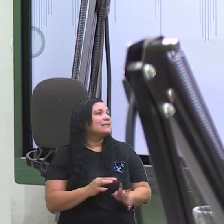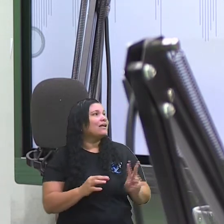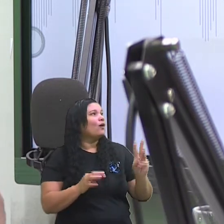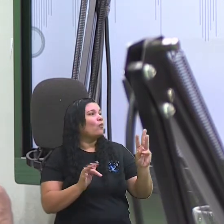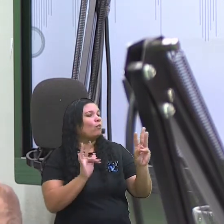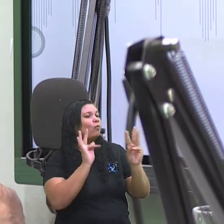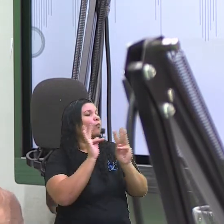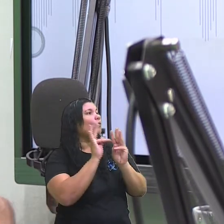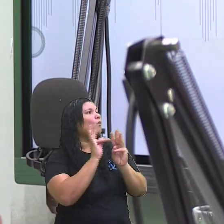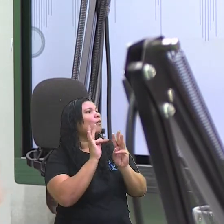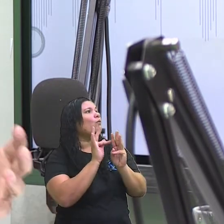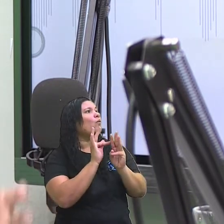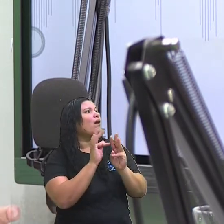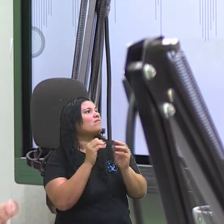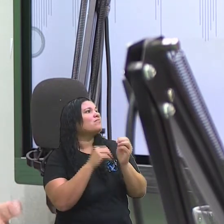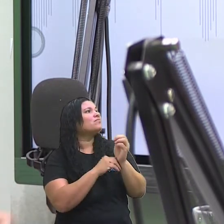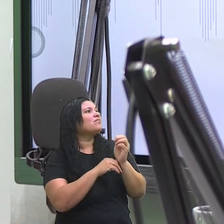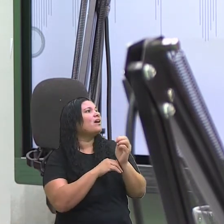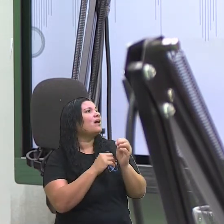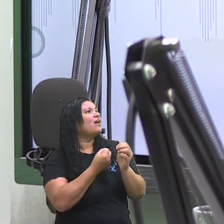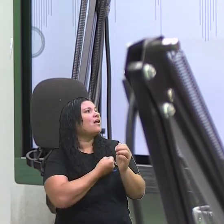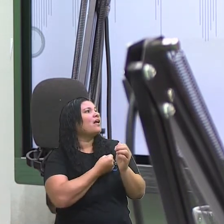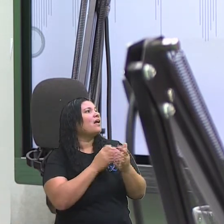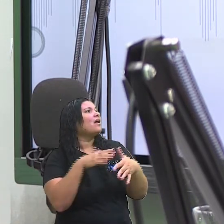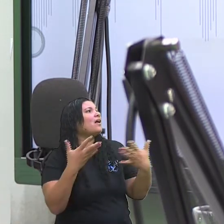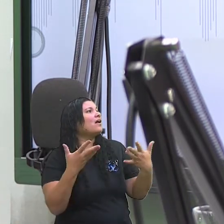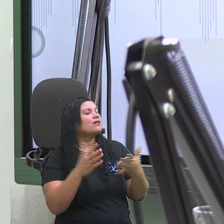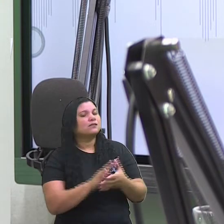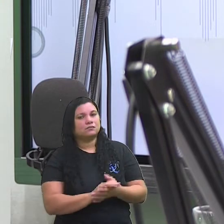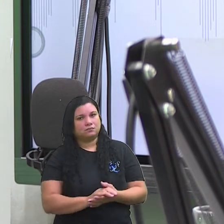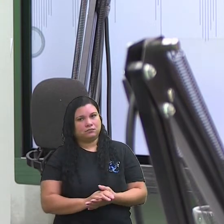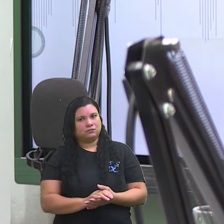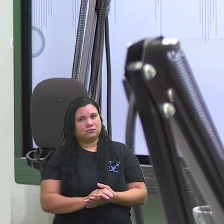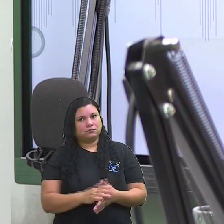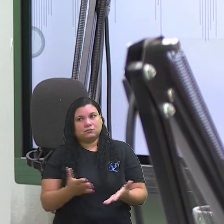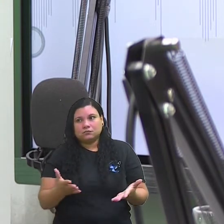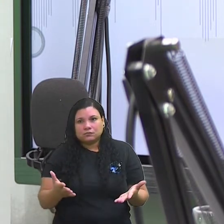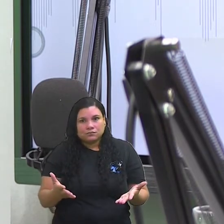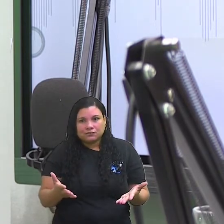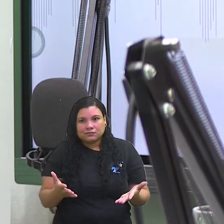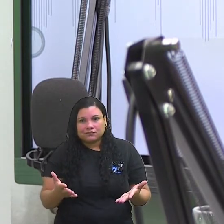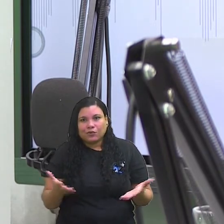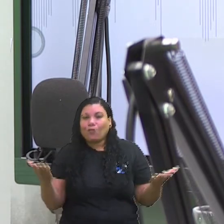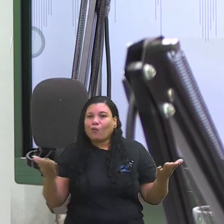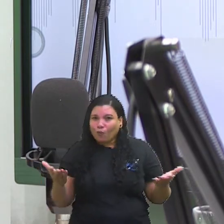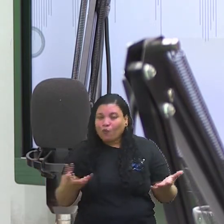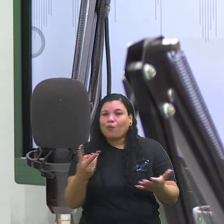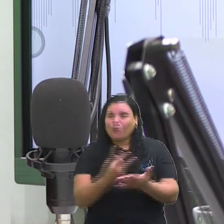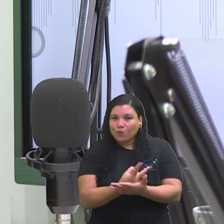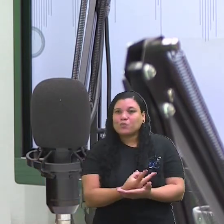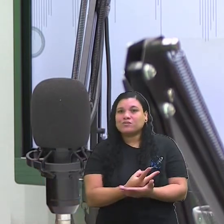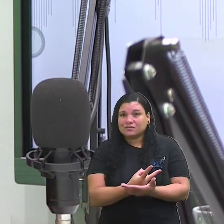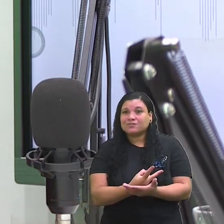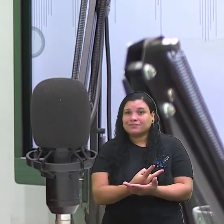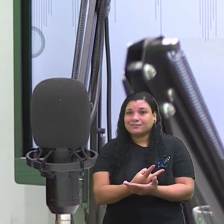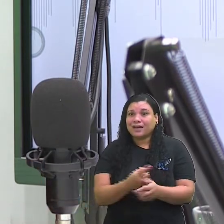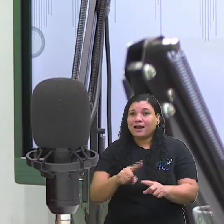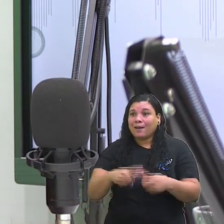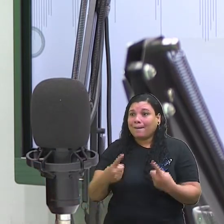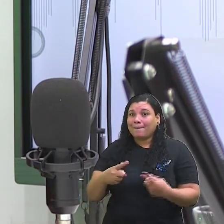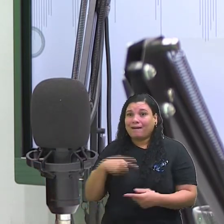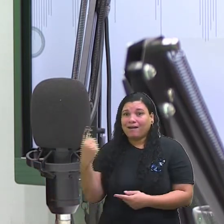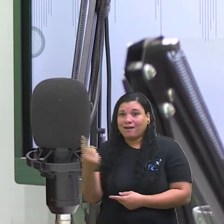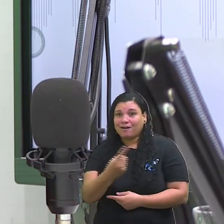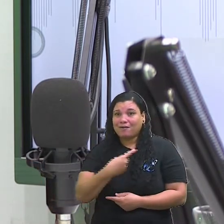conversemos, riamos uns dos outros. Então é o seguinte, as tecnologias são bem-vindas, mas se não se fizer